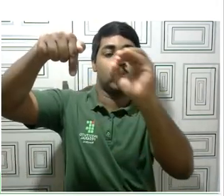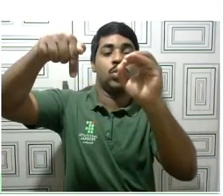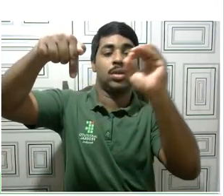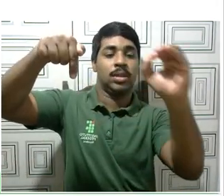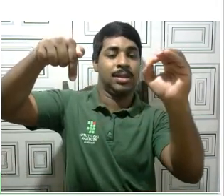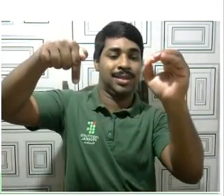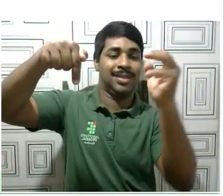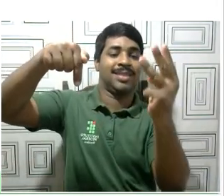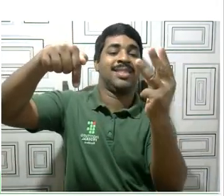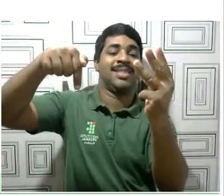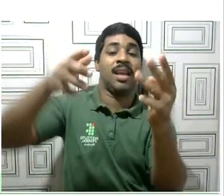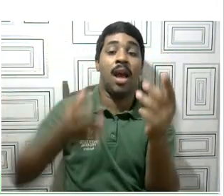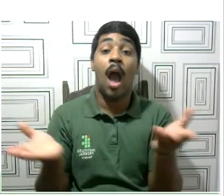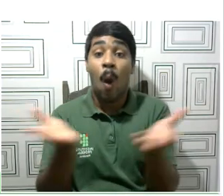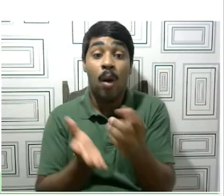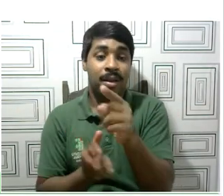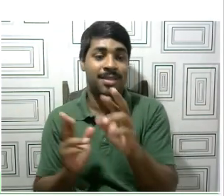2.